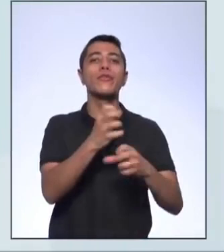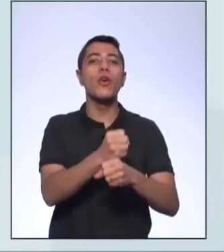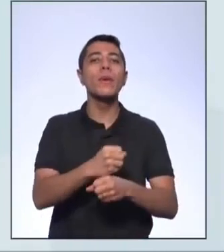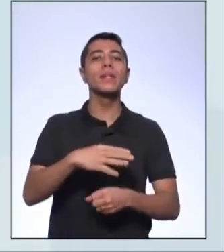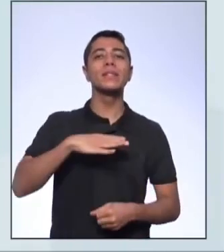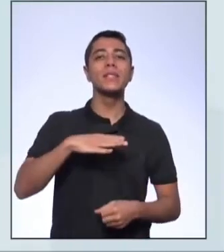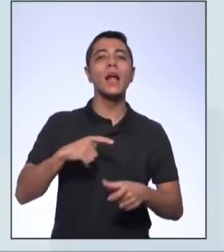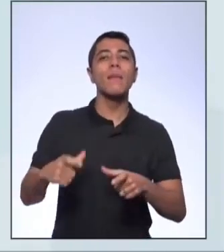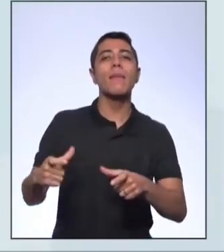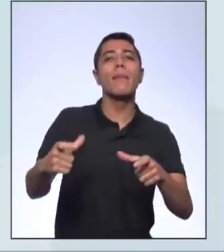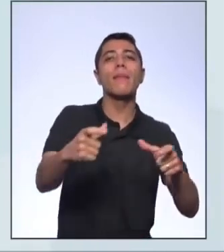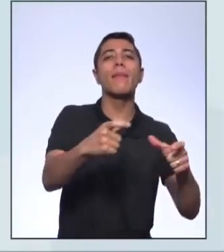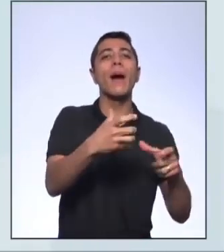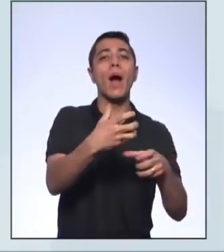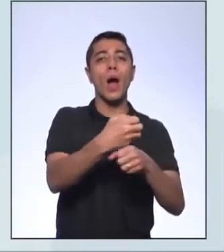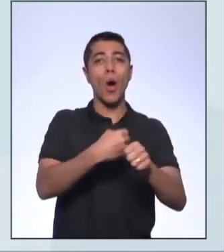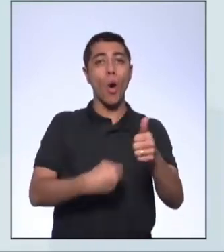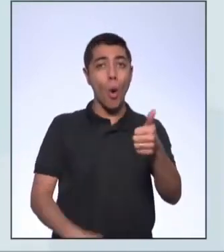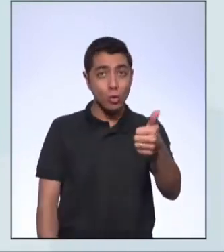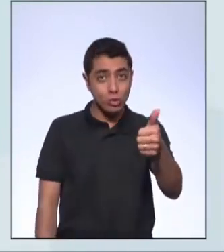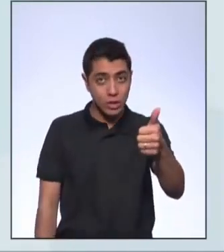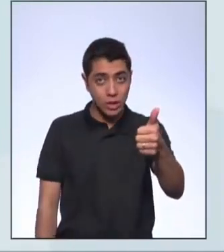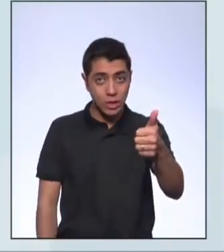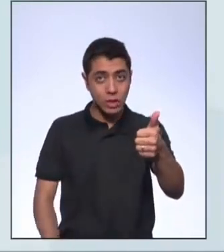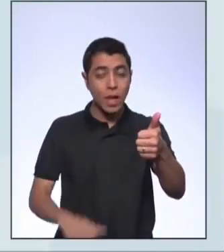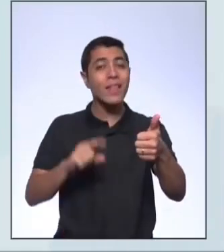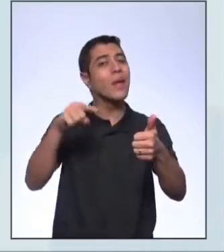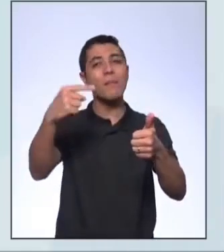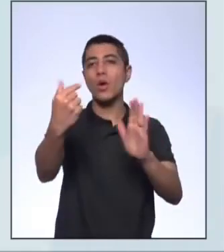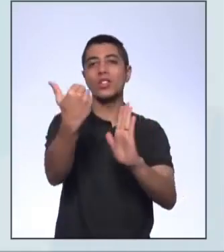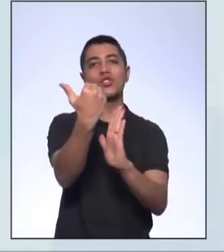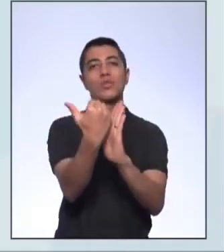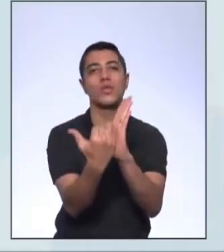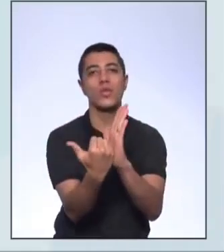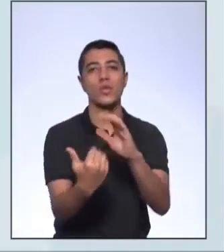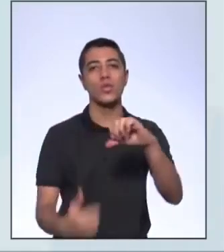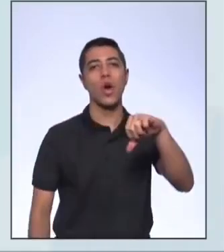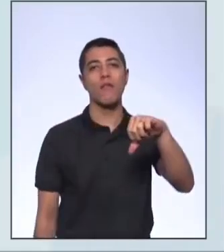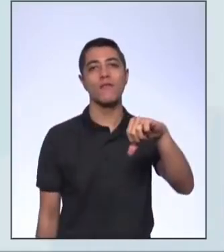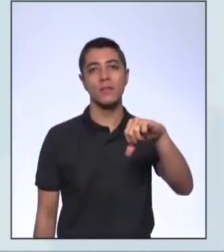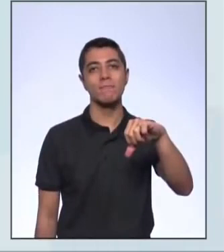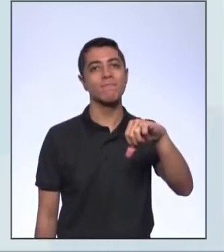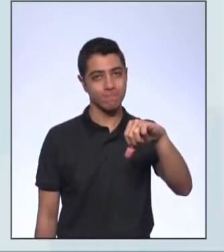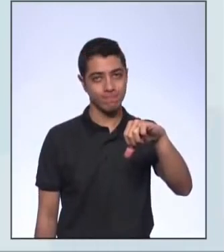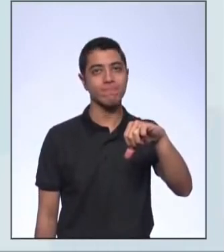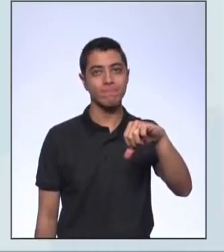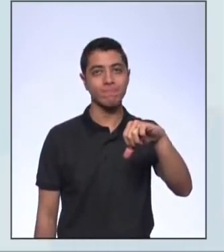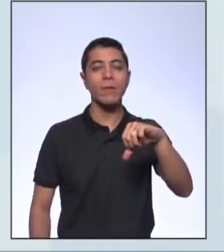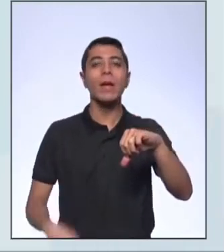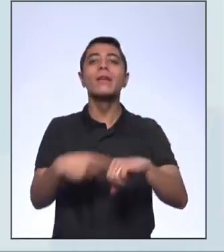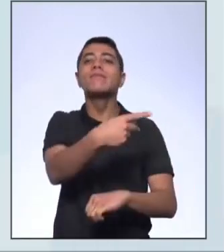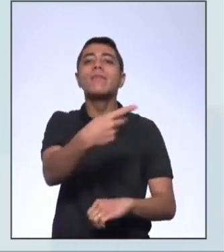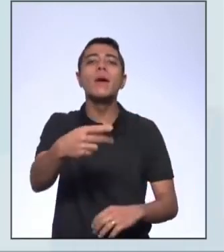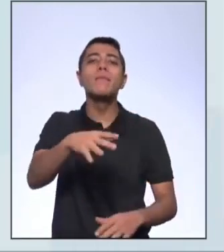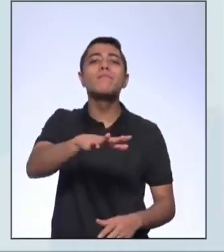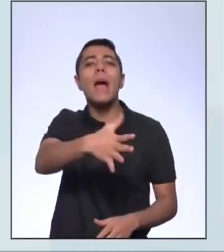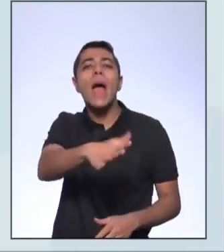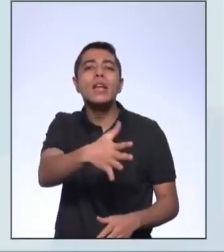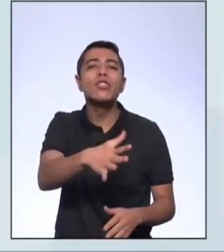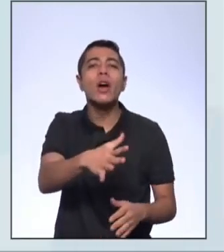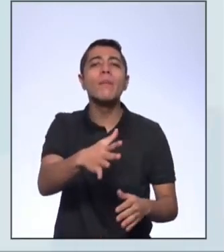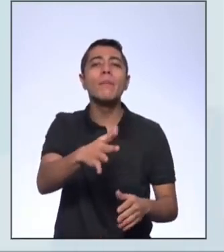9 cidade porque foram cidade que foram para para as metrópoles né eram média de 95